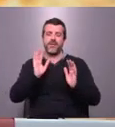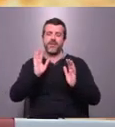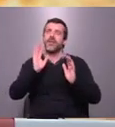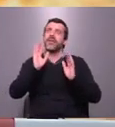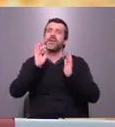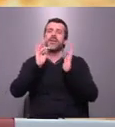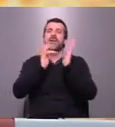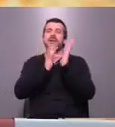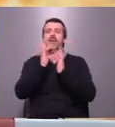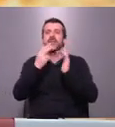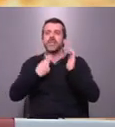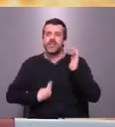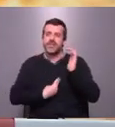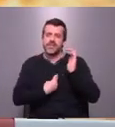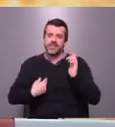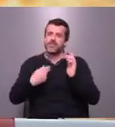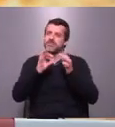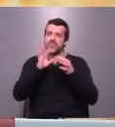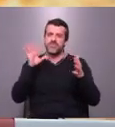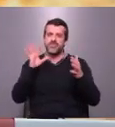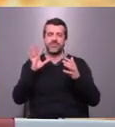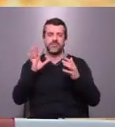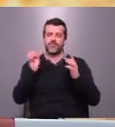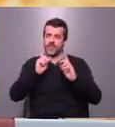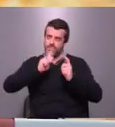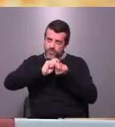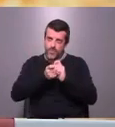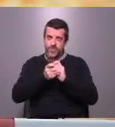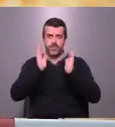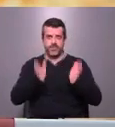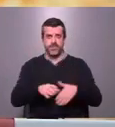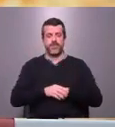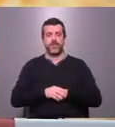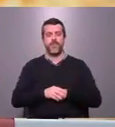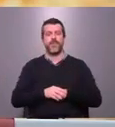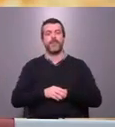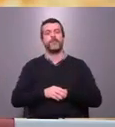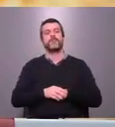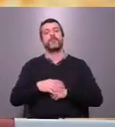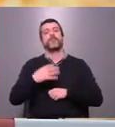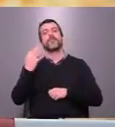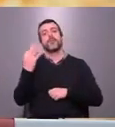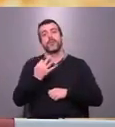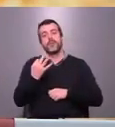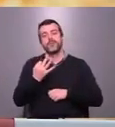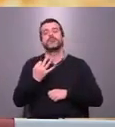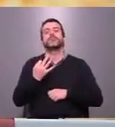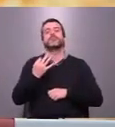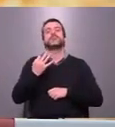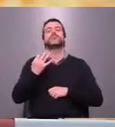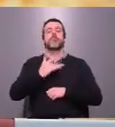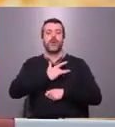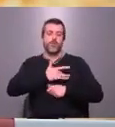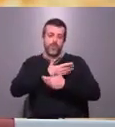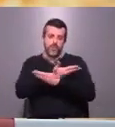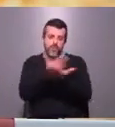muito pouco cristã. Foi a consciência de se saberem amados por Deus